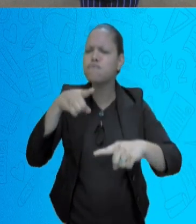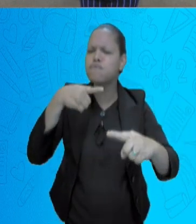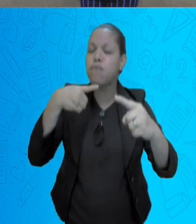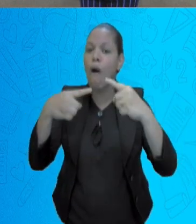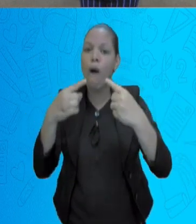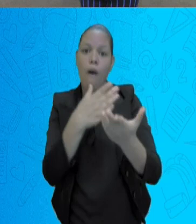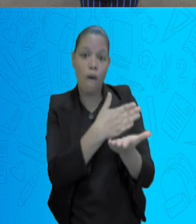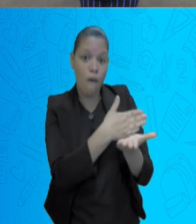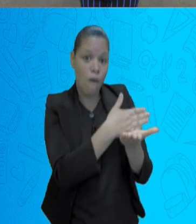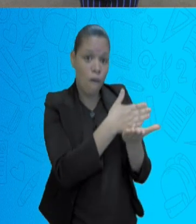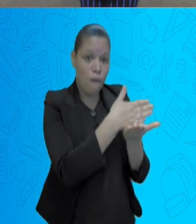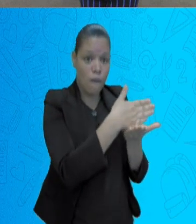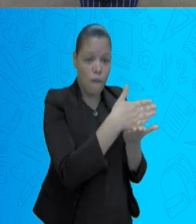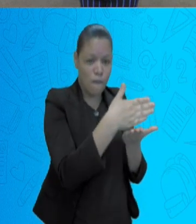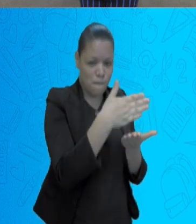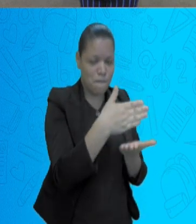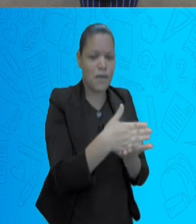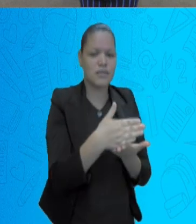Guitarra.